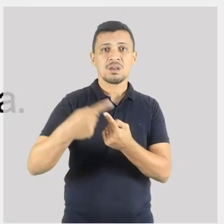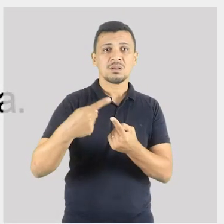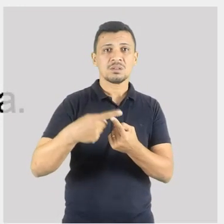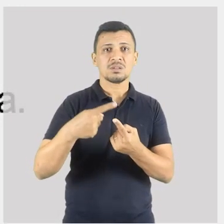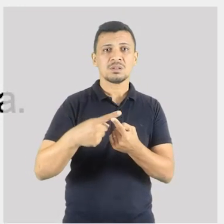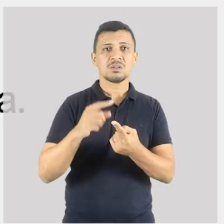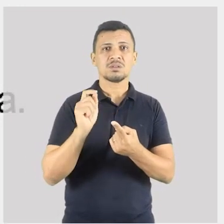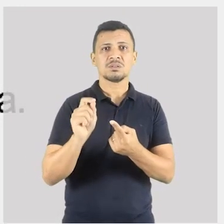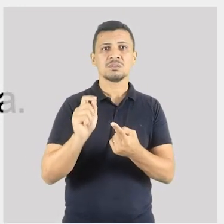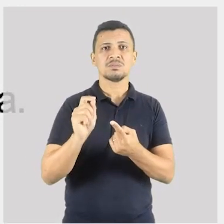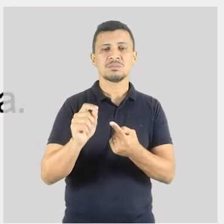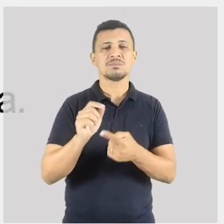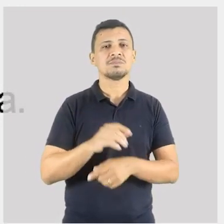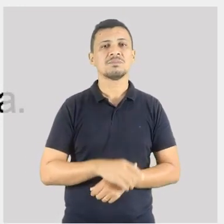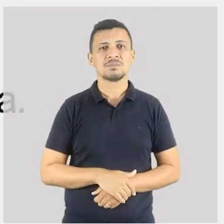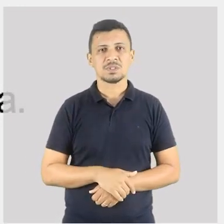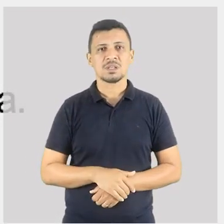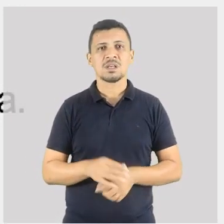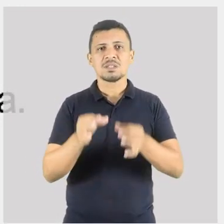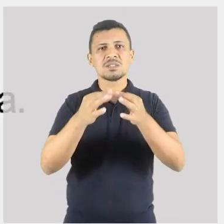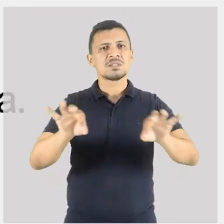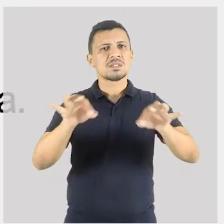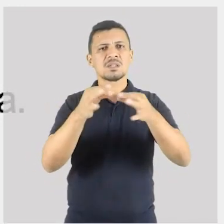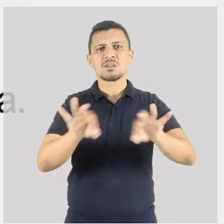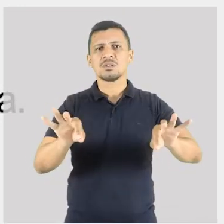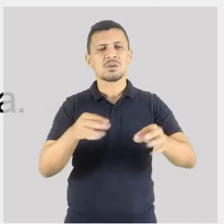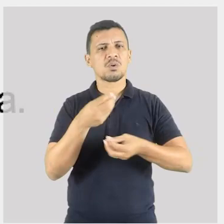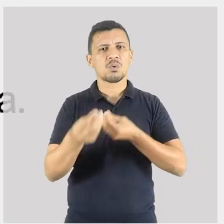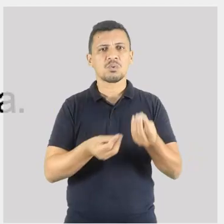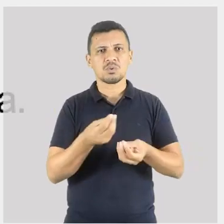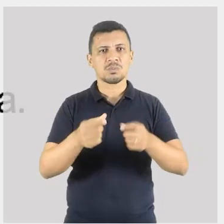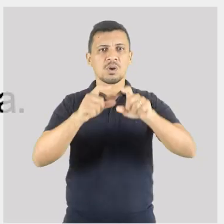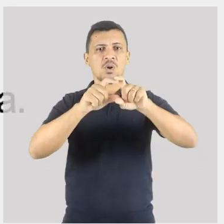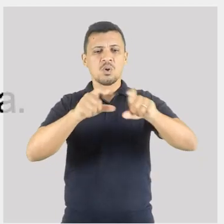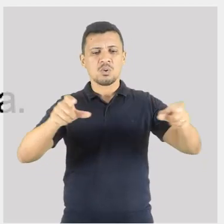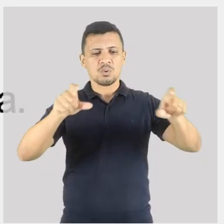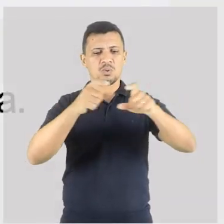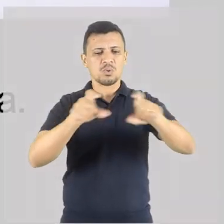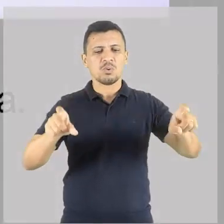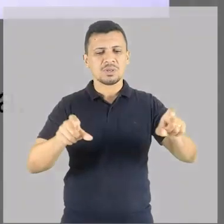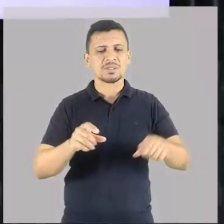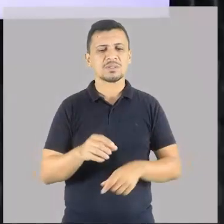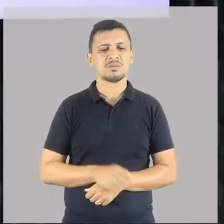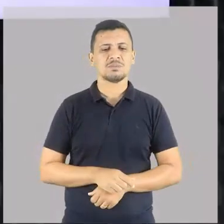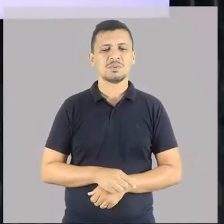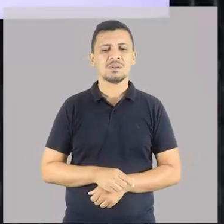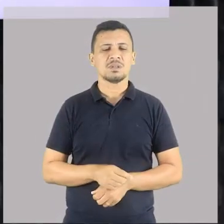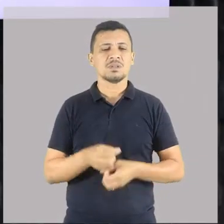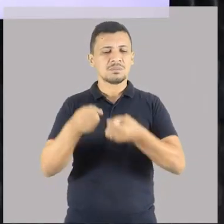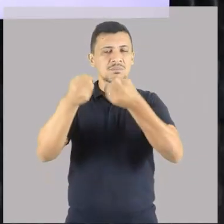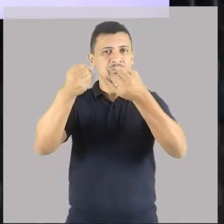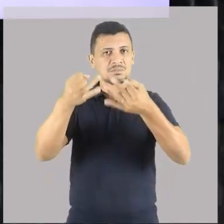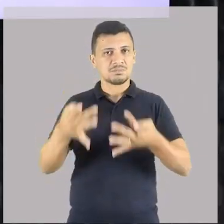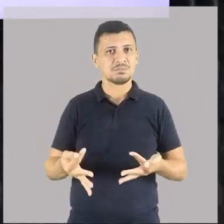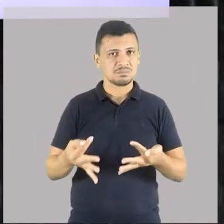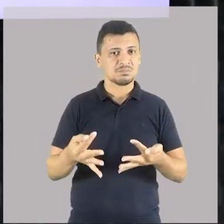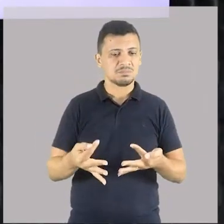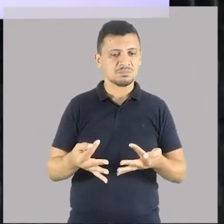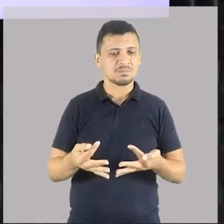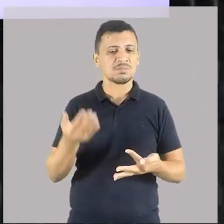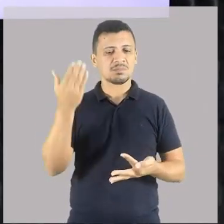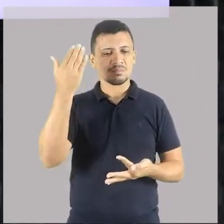Ela seria classificada sintaticamente como uma oração coordenada sindética? Não. Certo? Eu sei que é uma